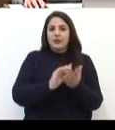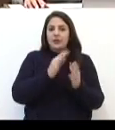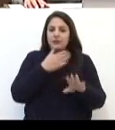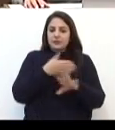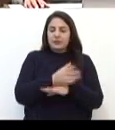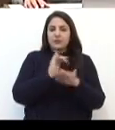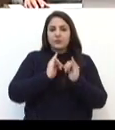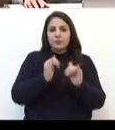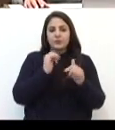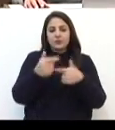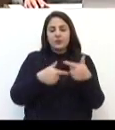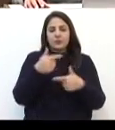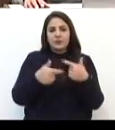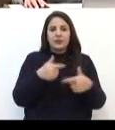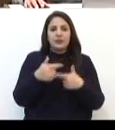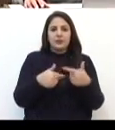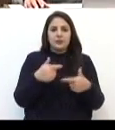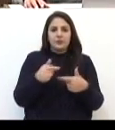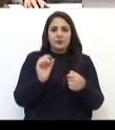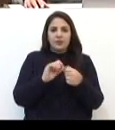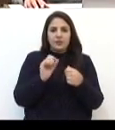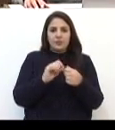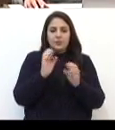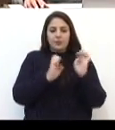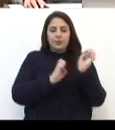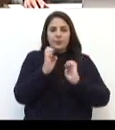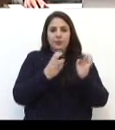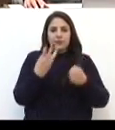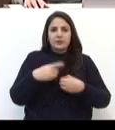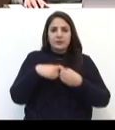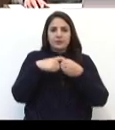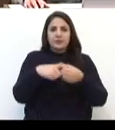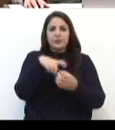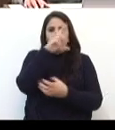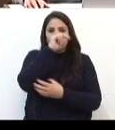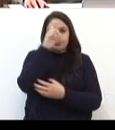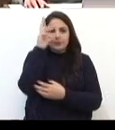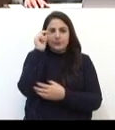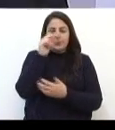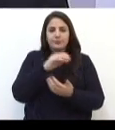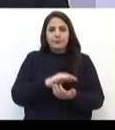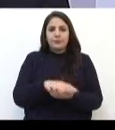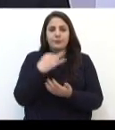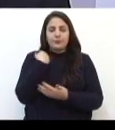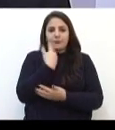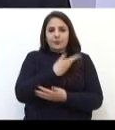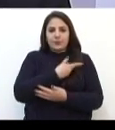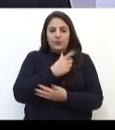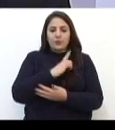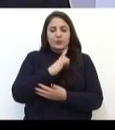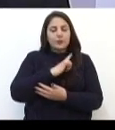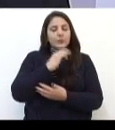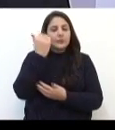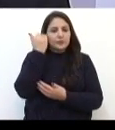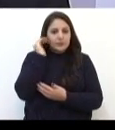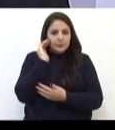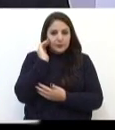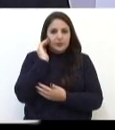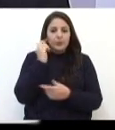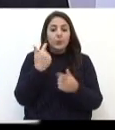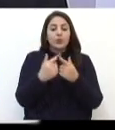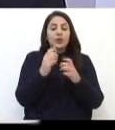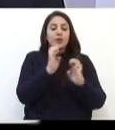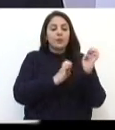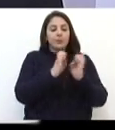serviços prestados por empresas terceirizadas ao poder público municipal. A gente tem que ter ciência hoje